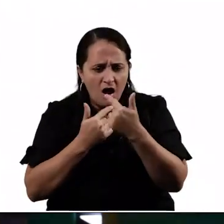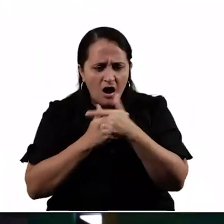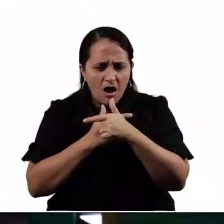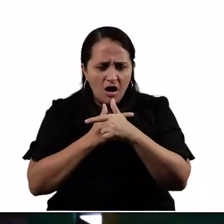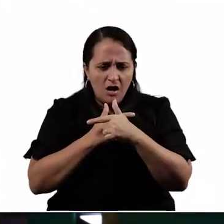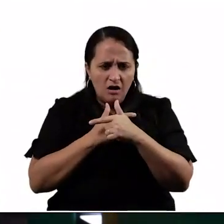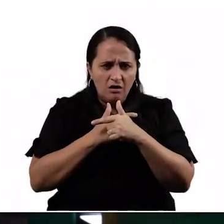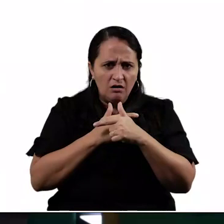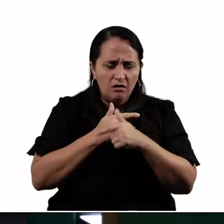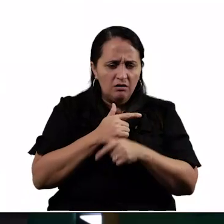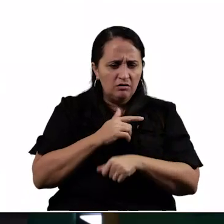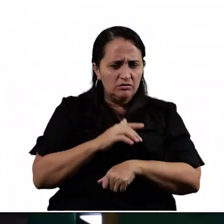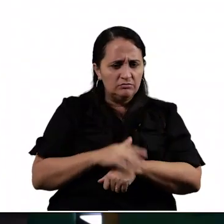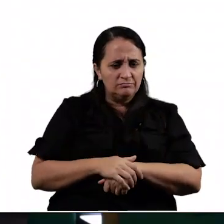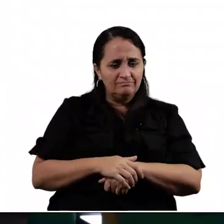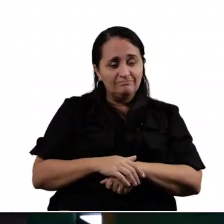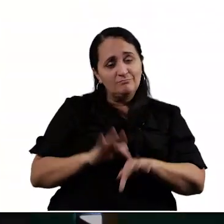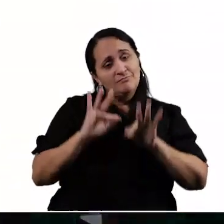que isso